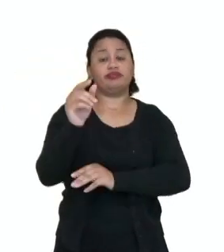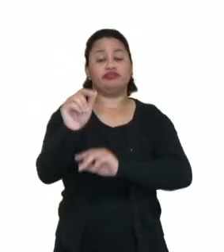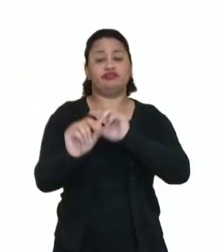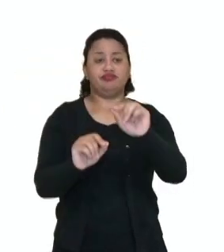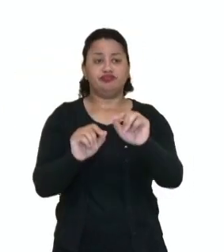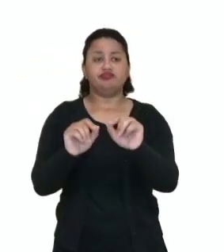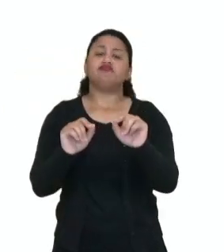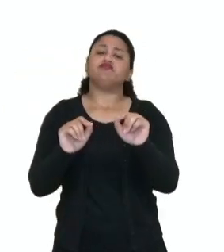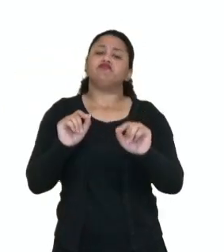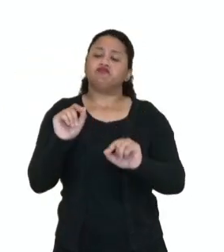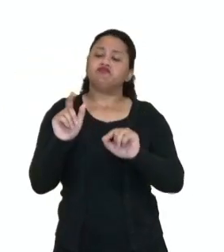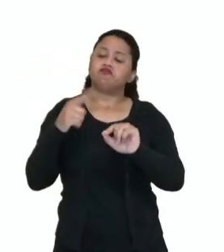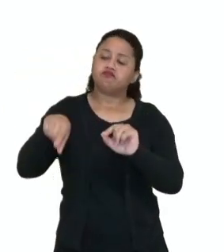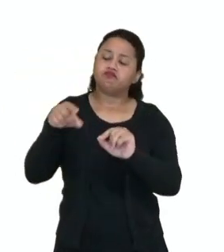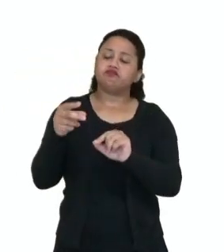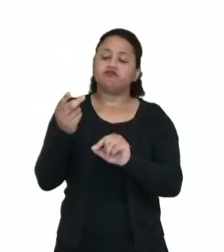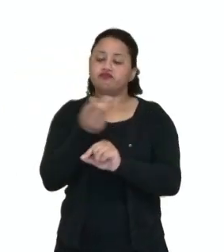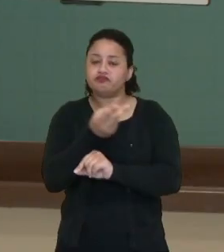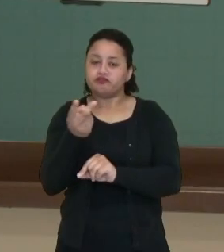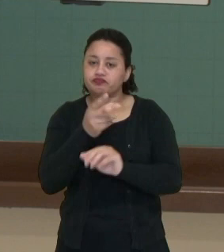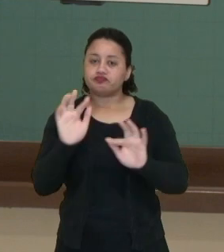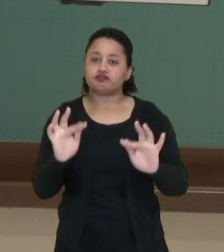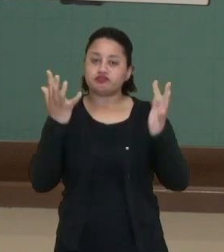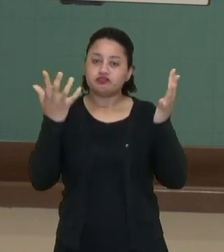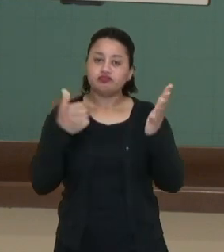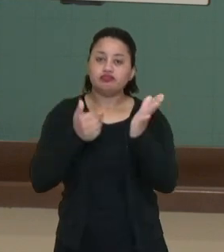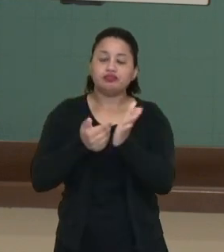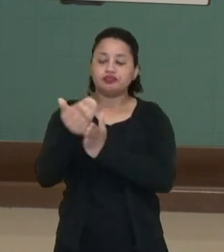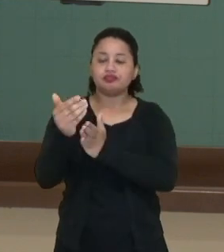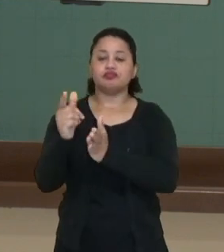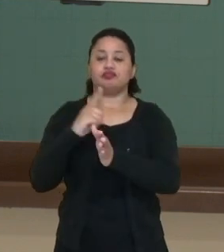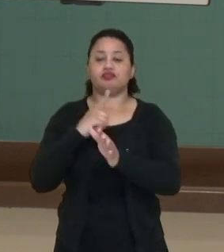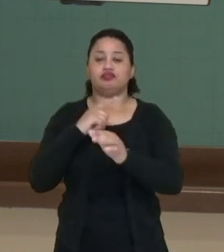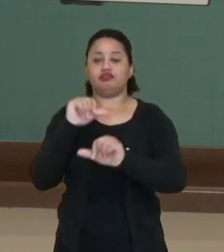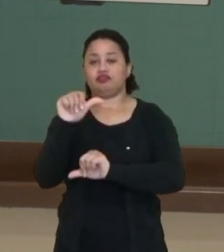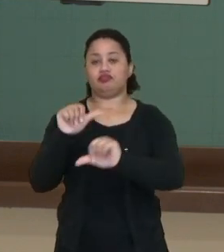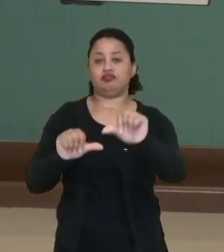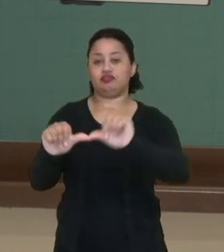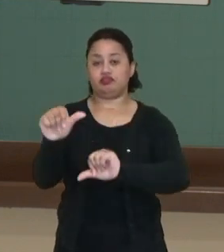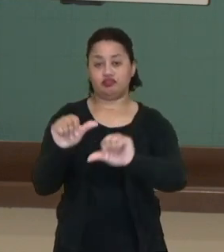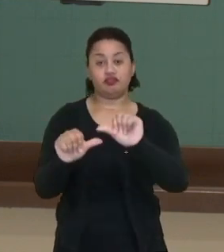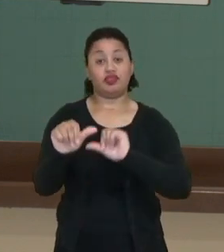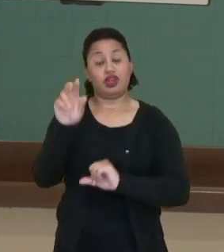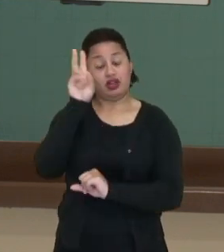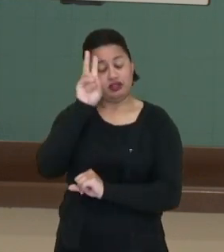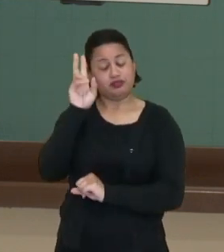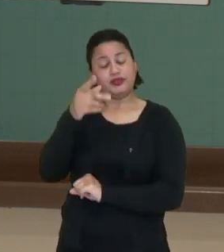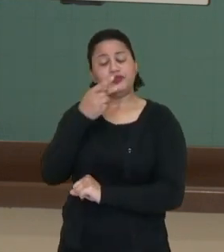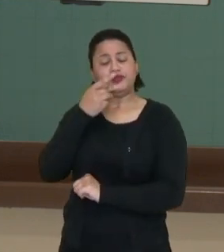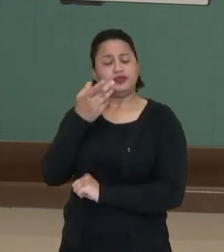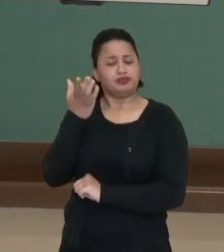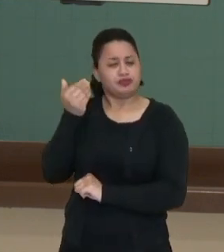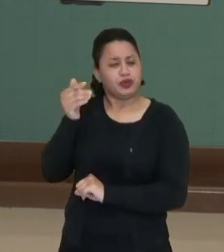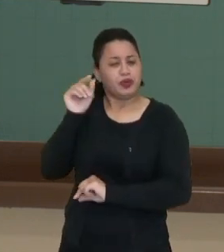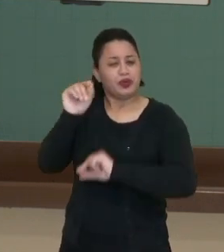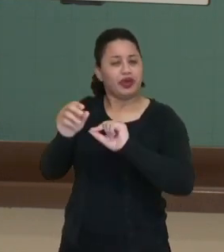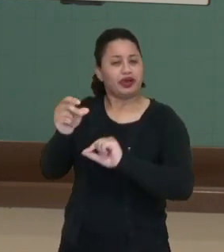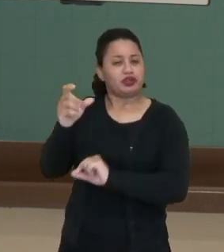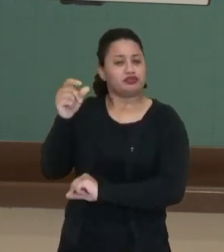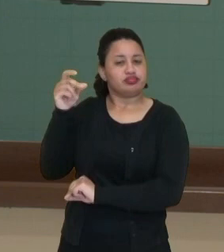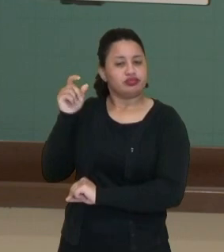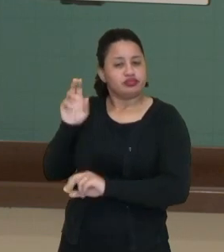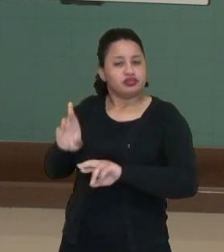ali, vamos dizer que eles que começaram ali a provocar uma mudança, né? Lembra que a professora falou ainda há pouco que antigamente